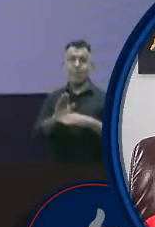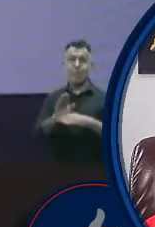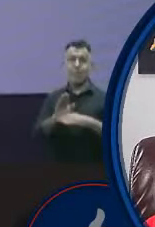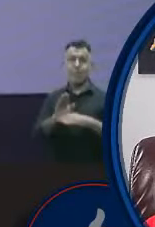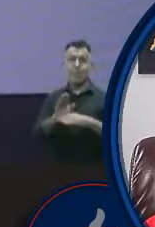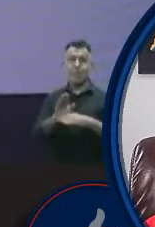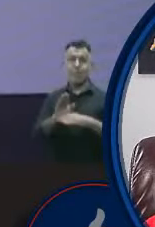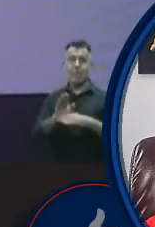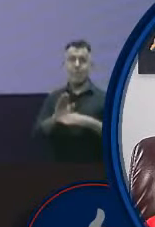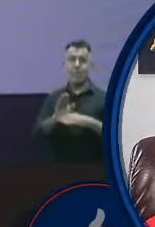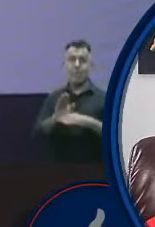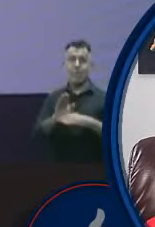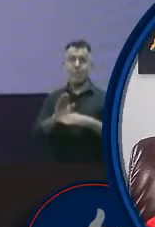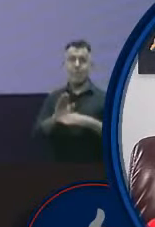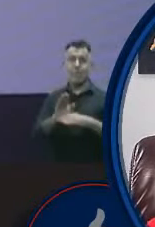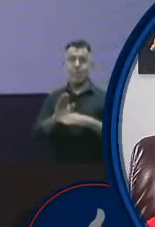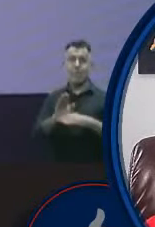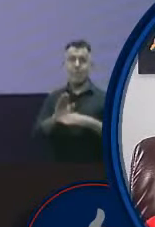peraí.